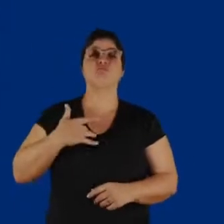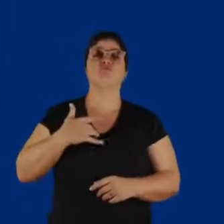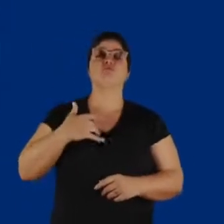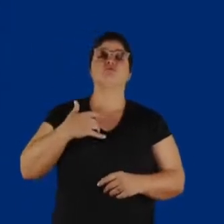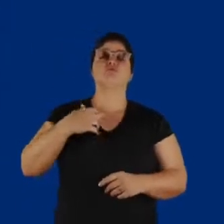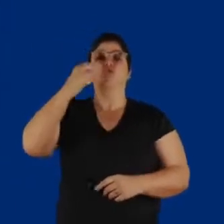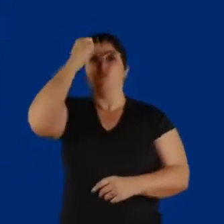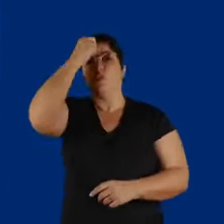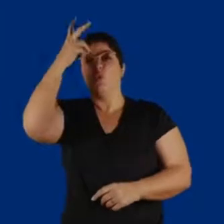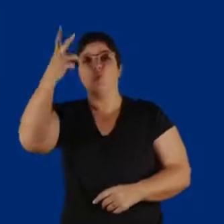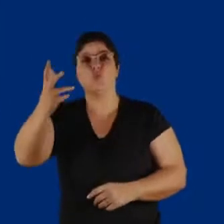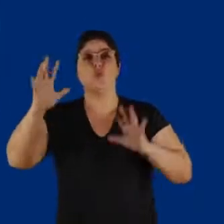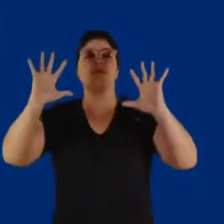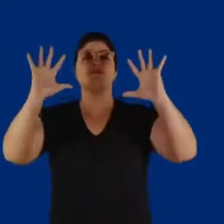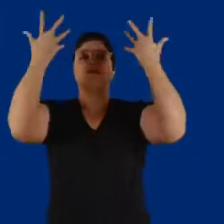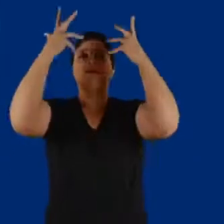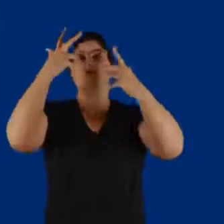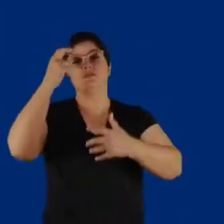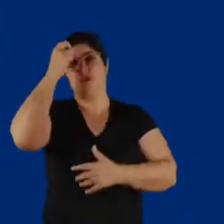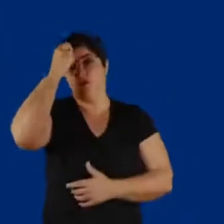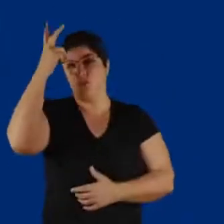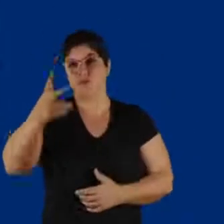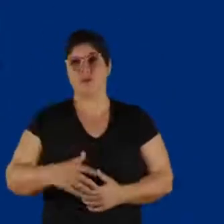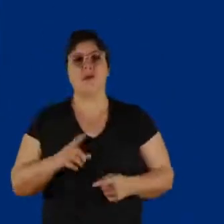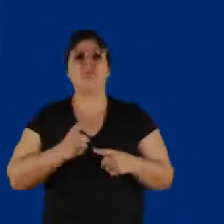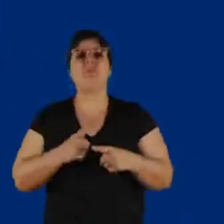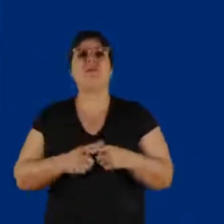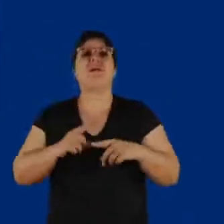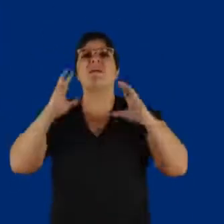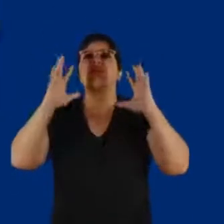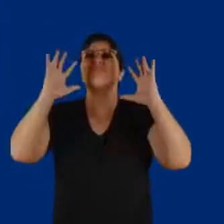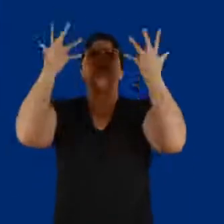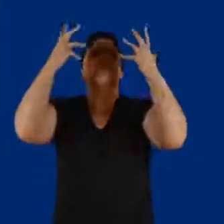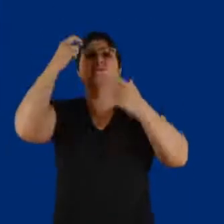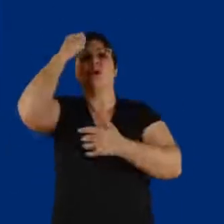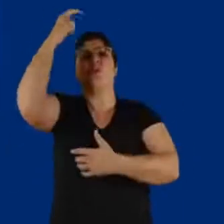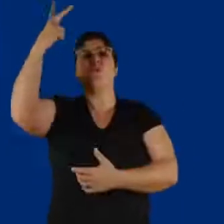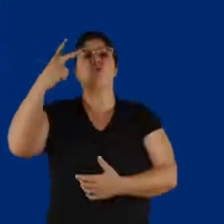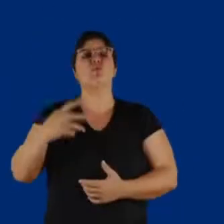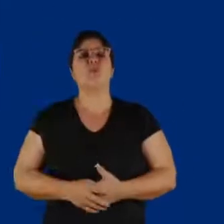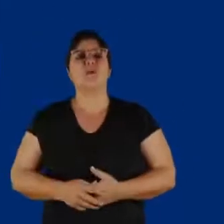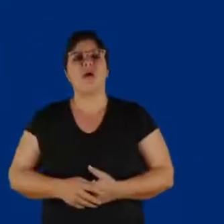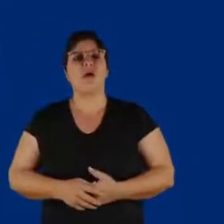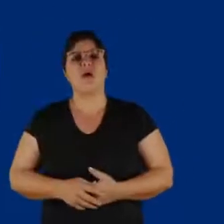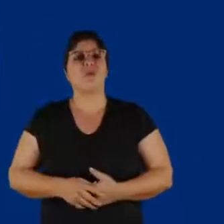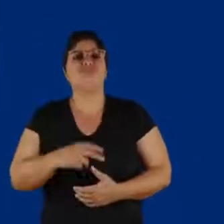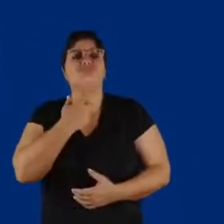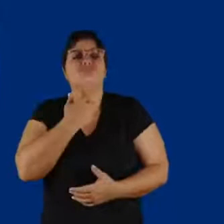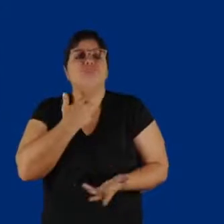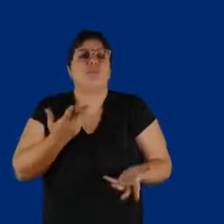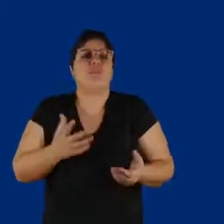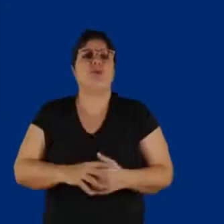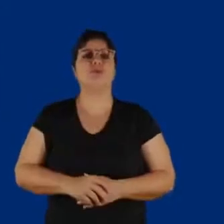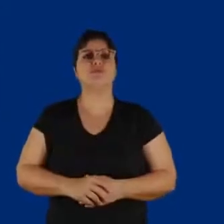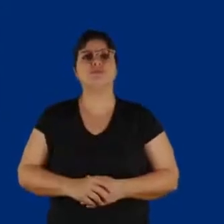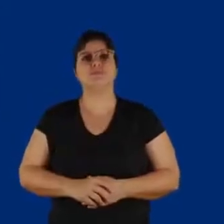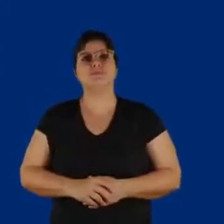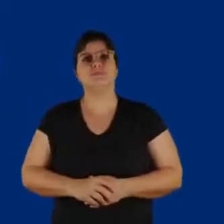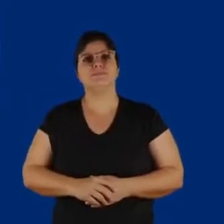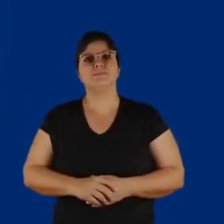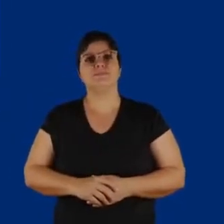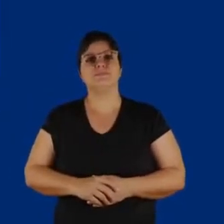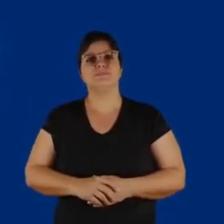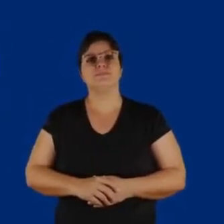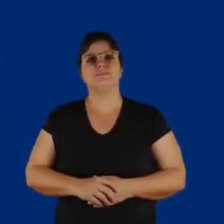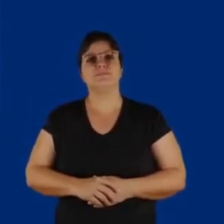grupos culturais e artísticos de cada comunidade ocupando suas praças, ocupando seus espaços públicos todo fim de semana, para